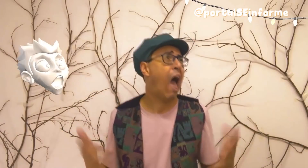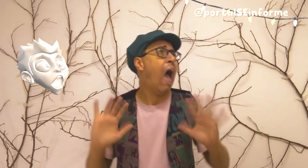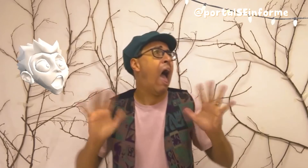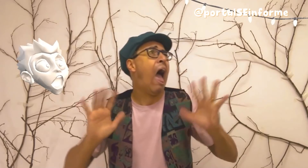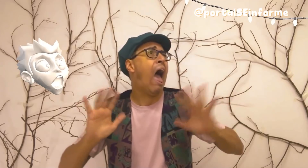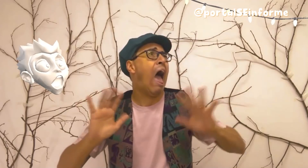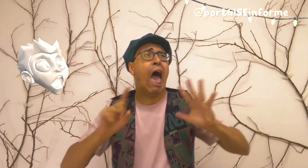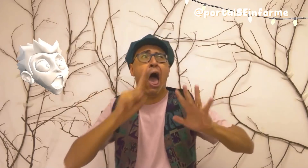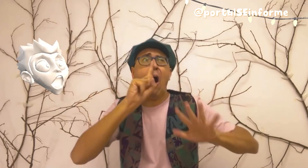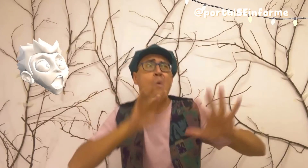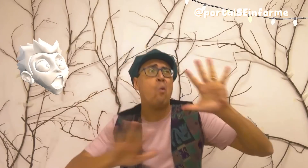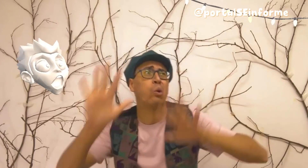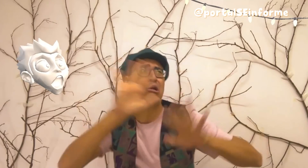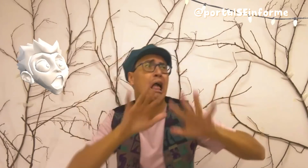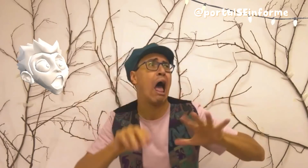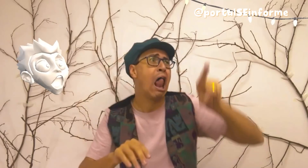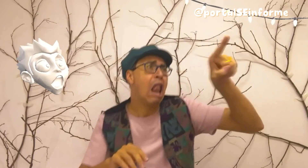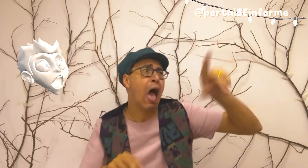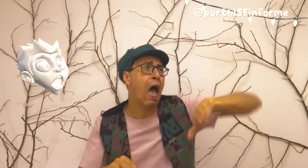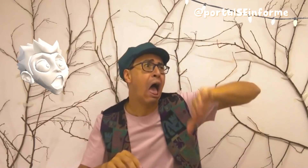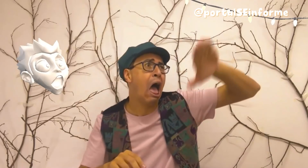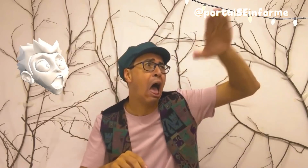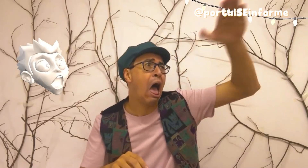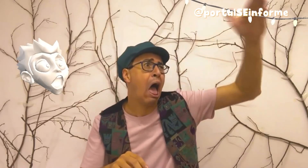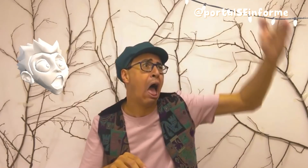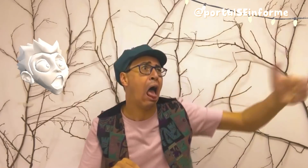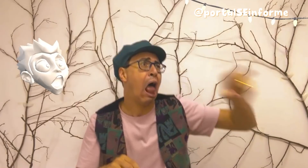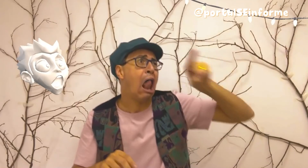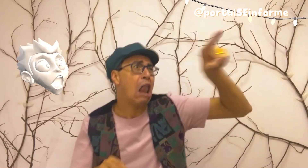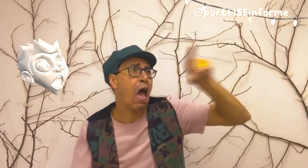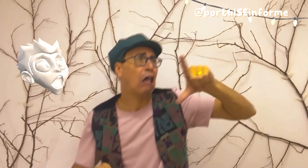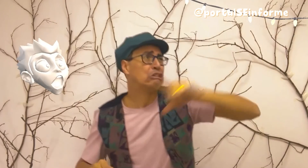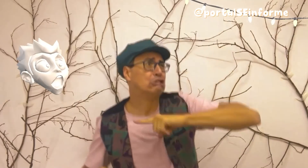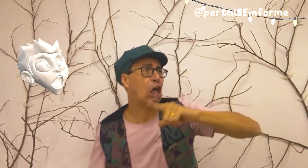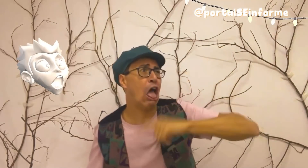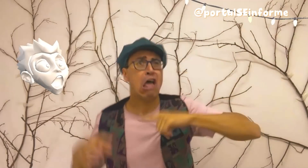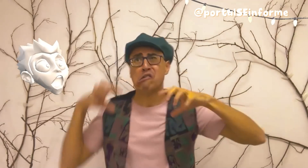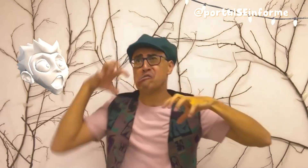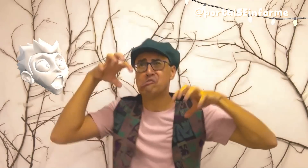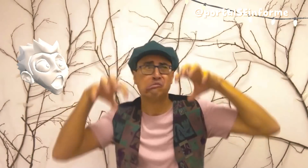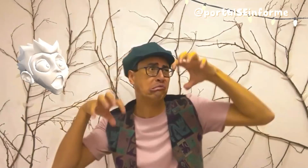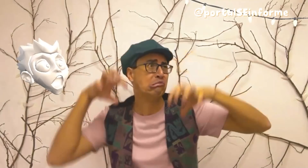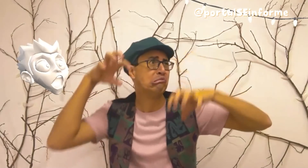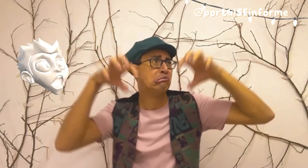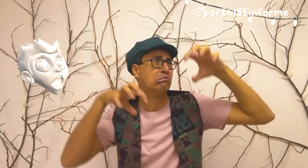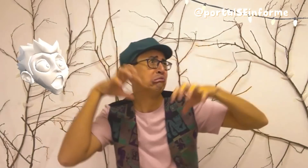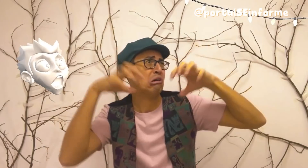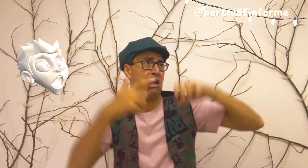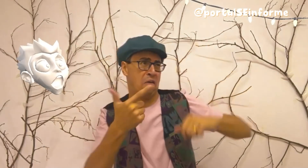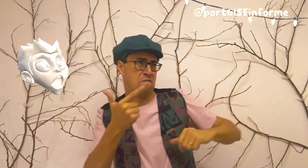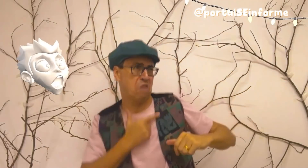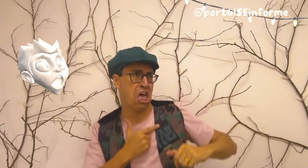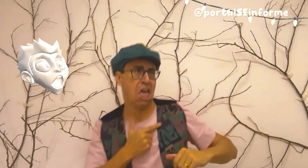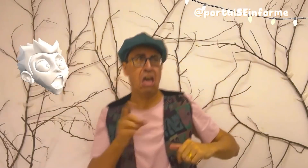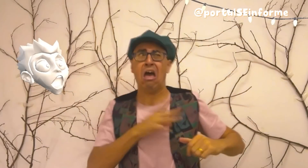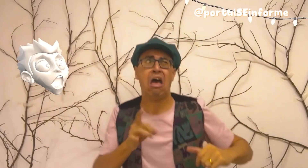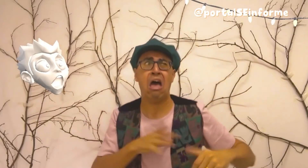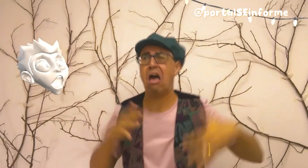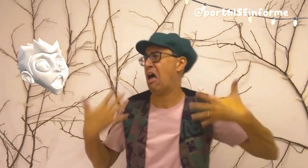"Ah, cuidado! Ali na montanha tem uma coisa